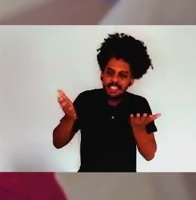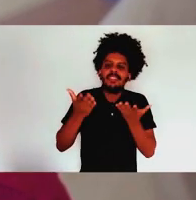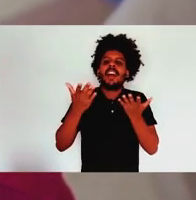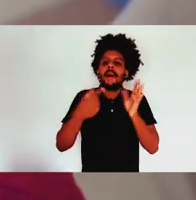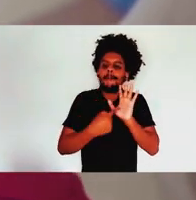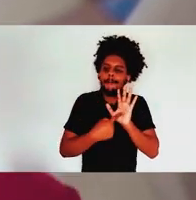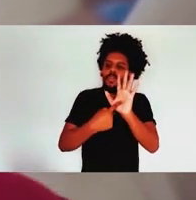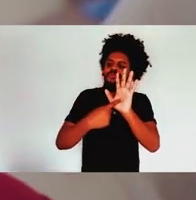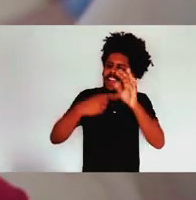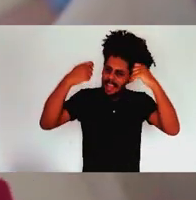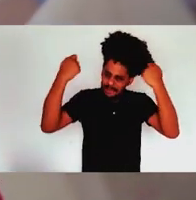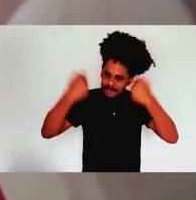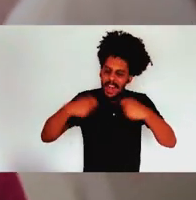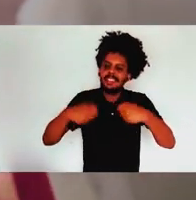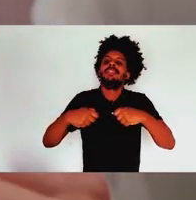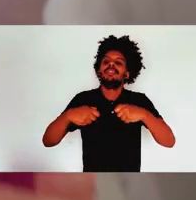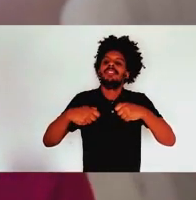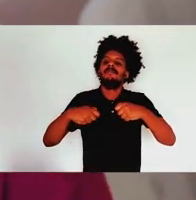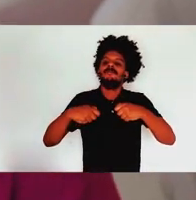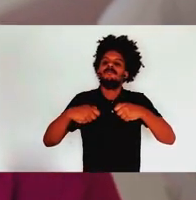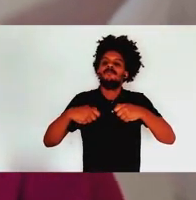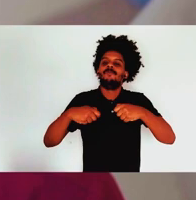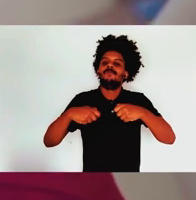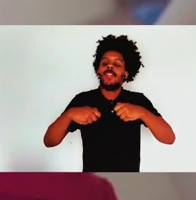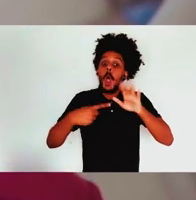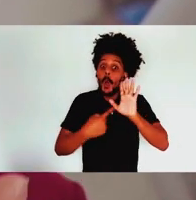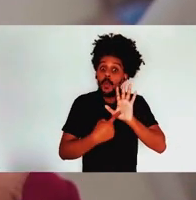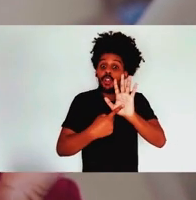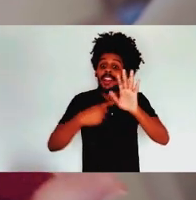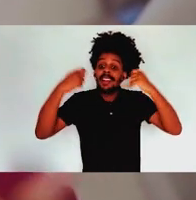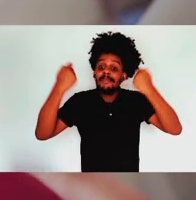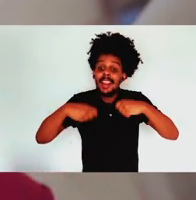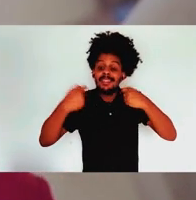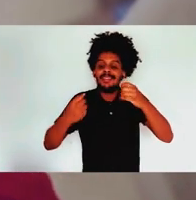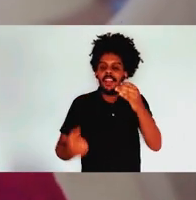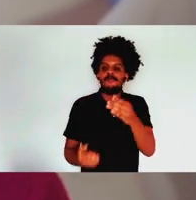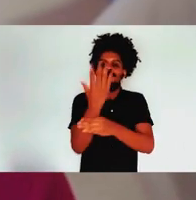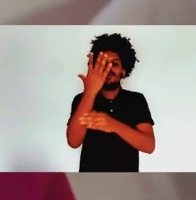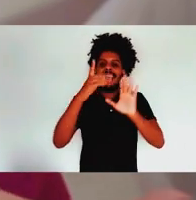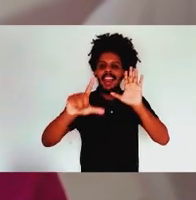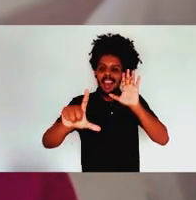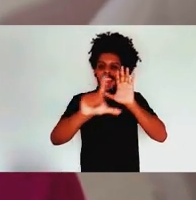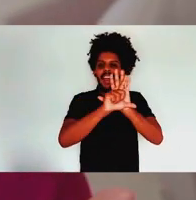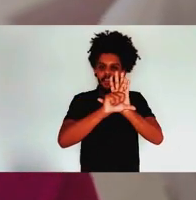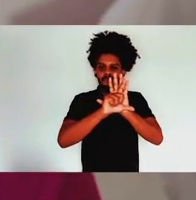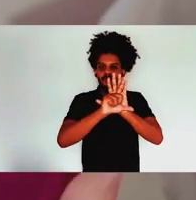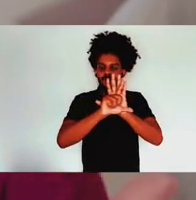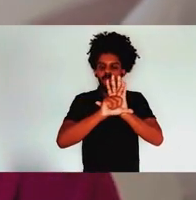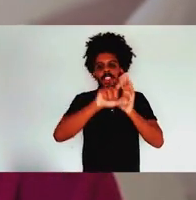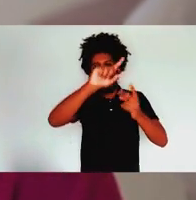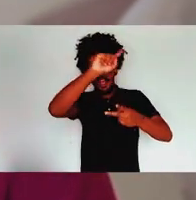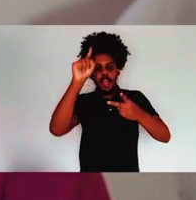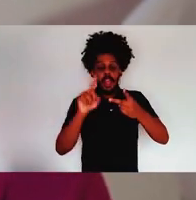trazer aí a necessidade, ela vai empurrar diversas necessidades de criação de uma